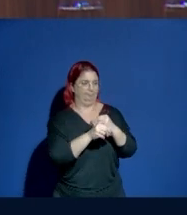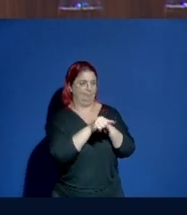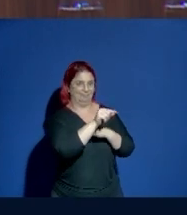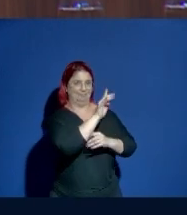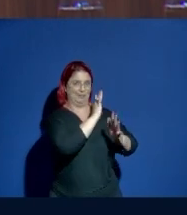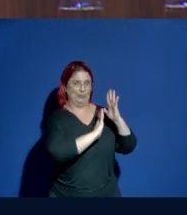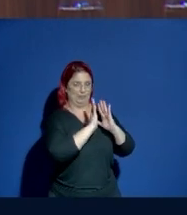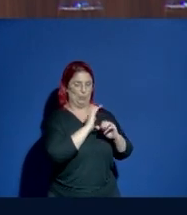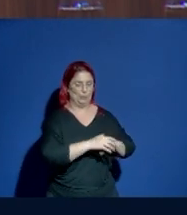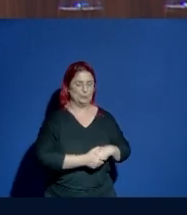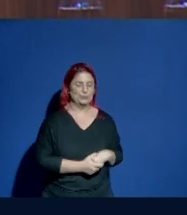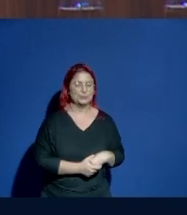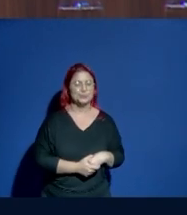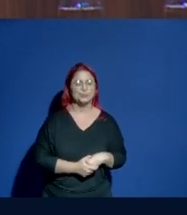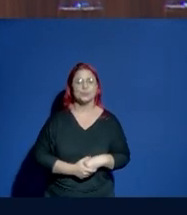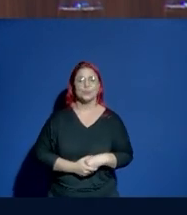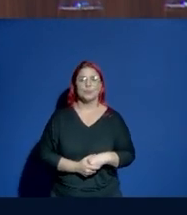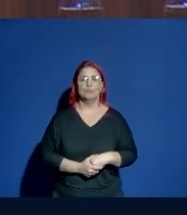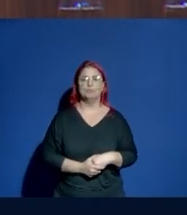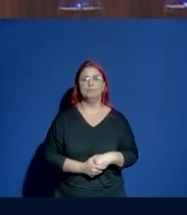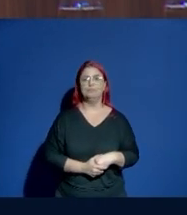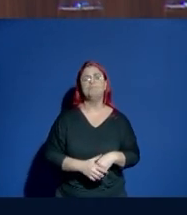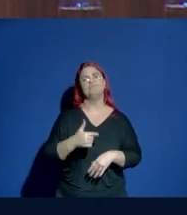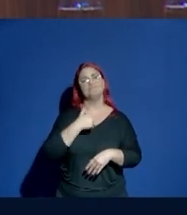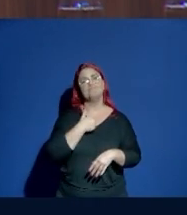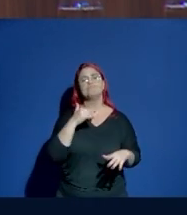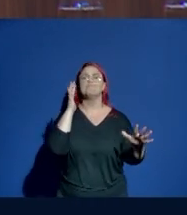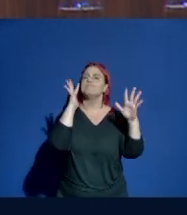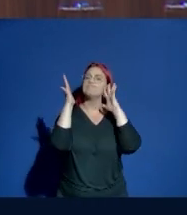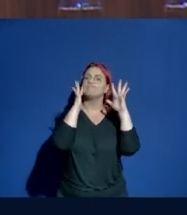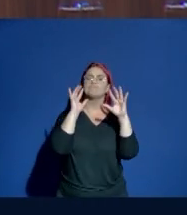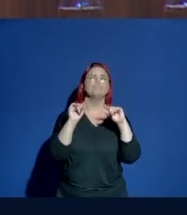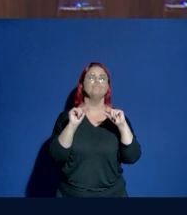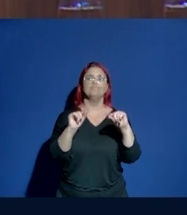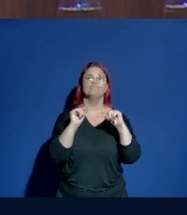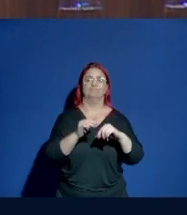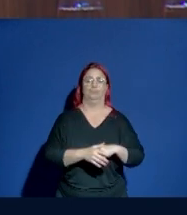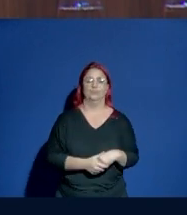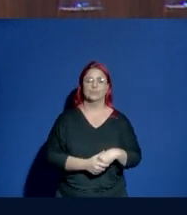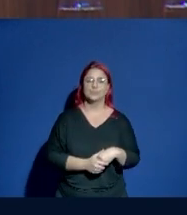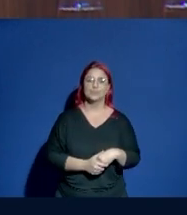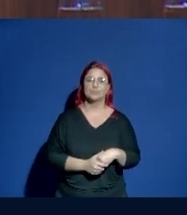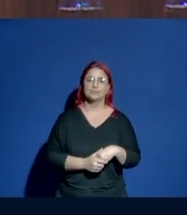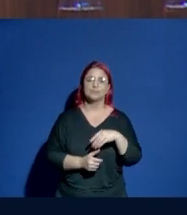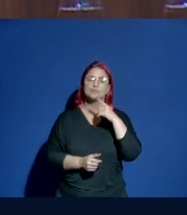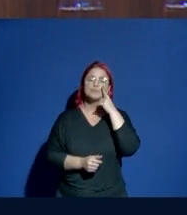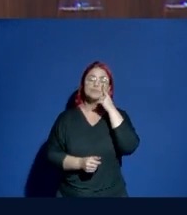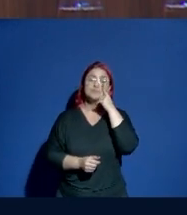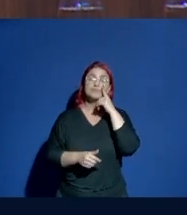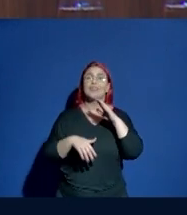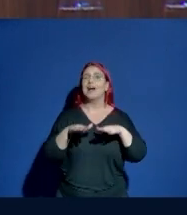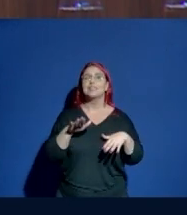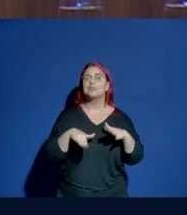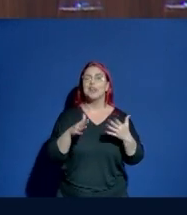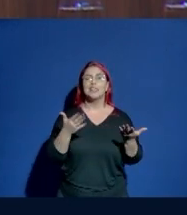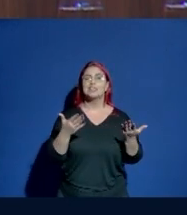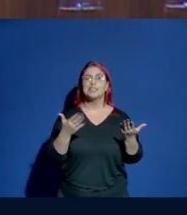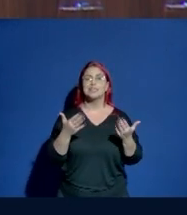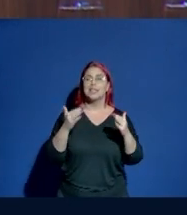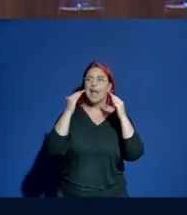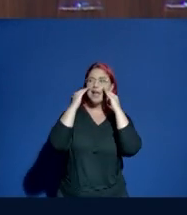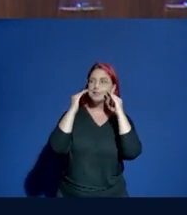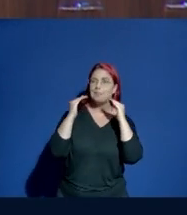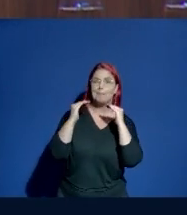falou eu fico imaginando o seguinte a gente não tem às vezes respeito